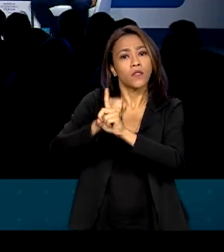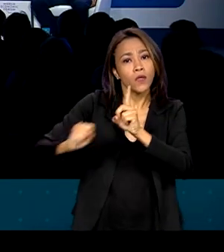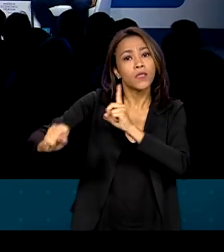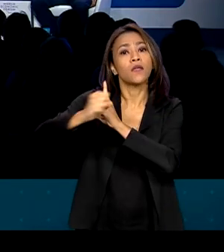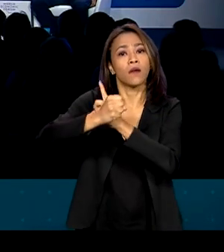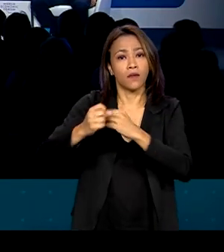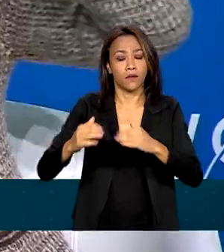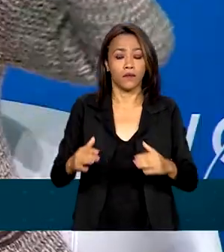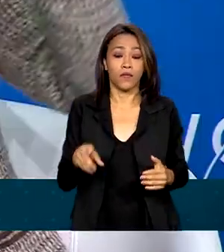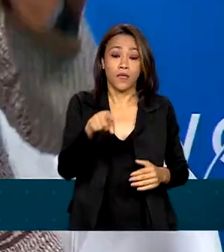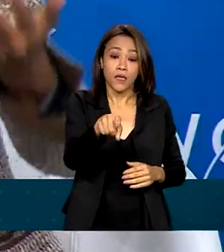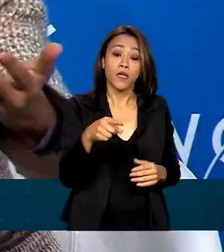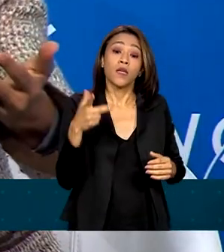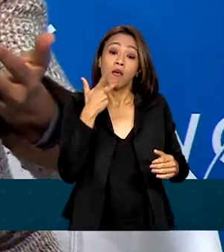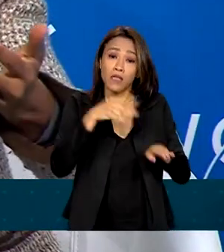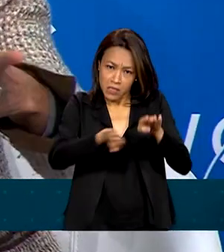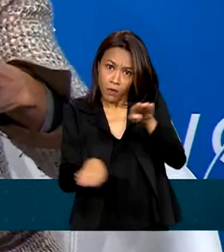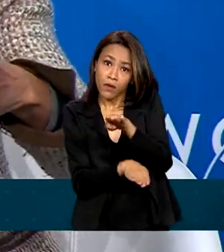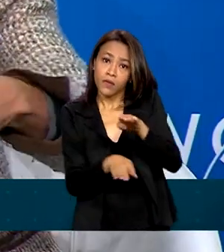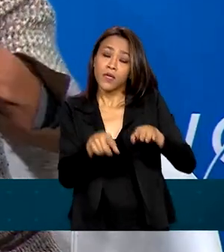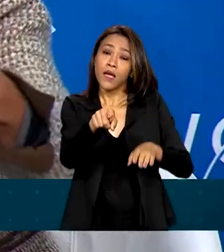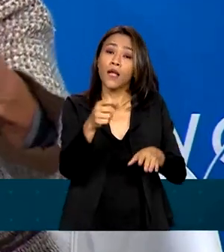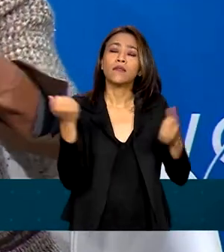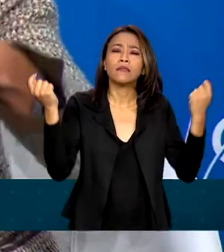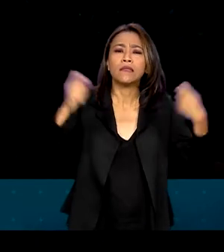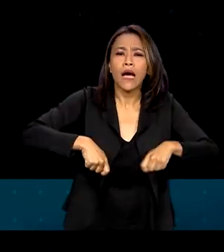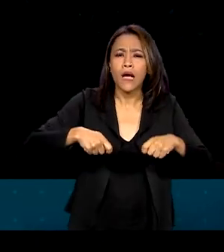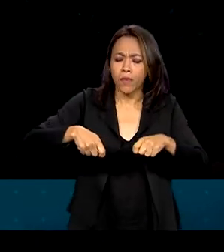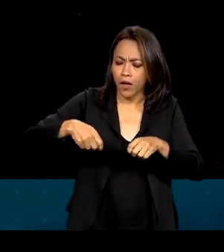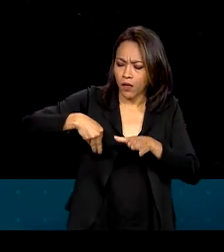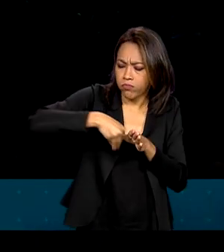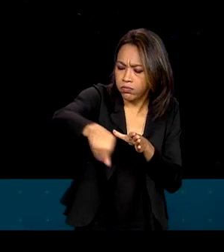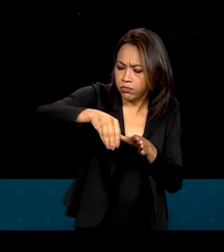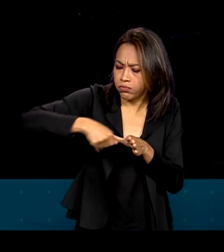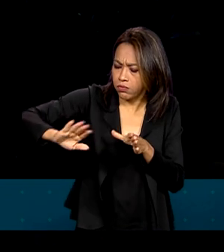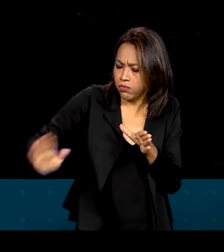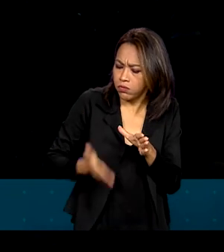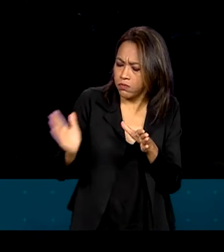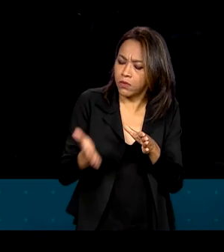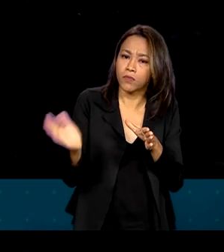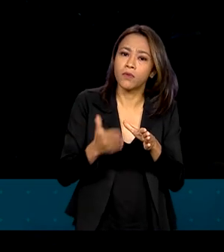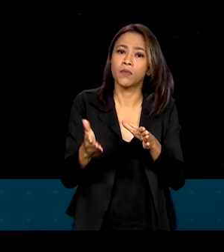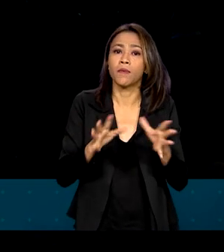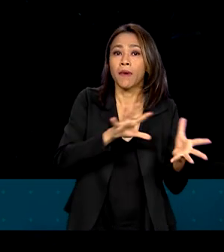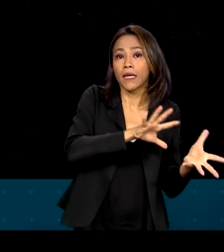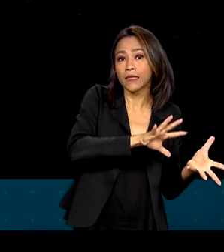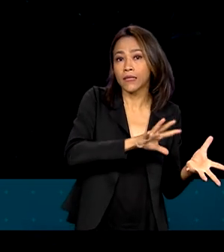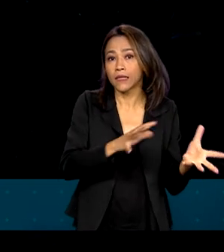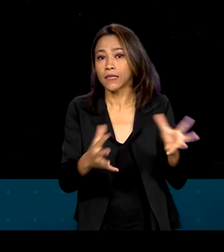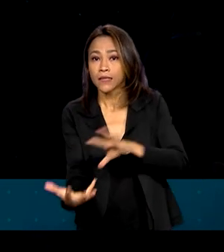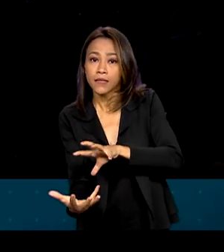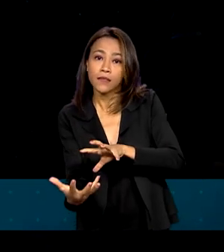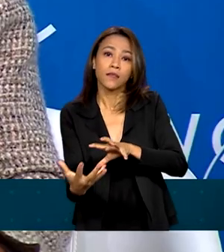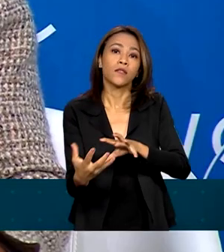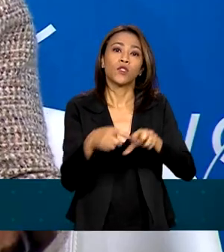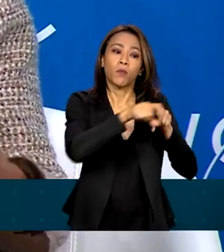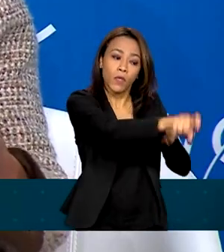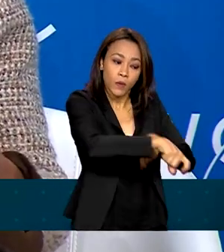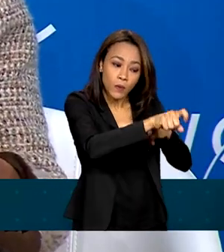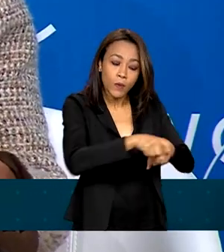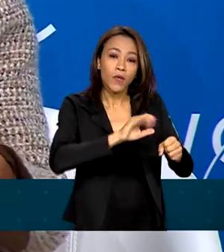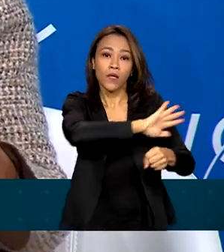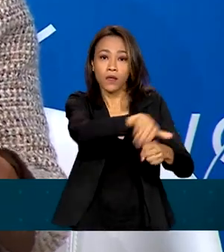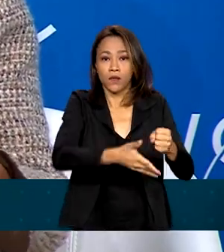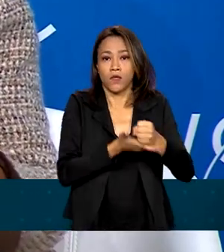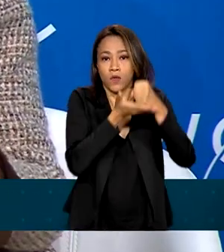ainda ser possível aumentar a produção agrícola brasileira, fazendo a transição para a agricultura sustentável. Nós